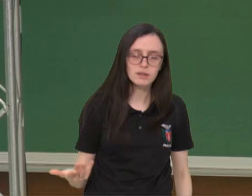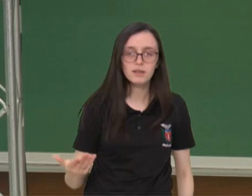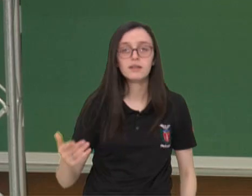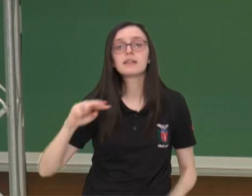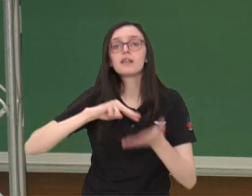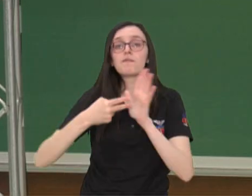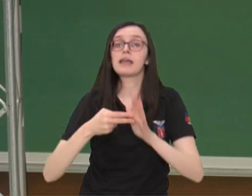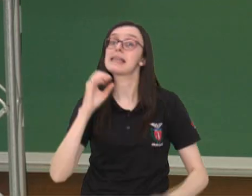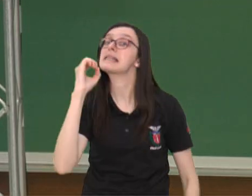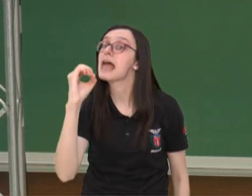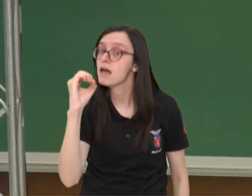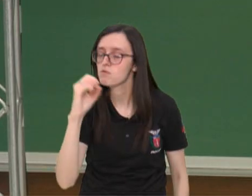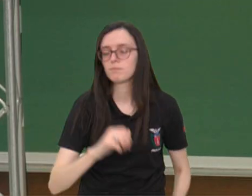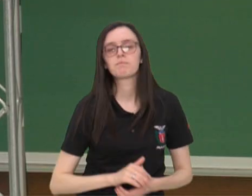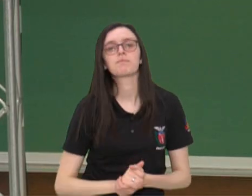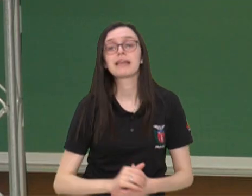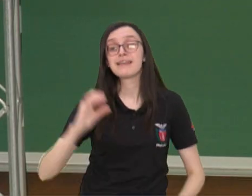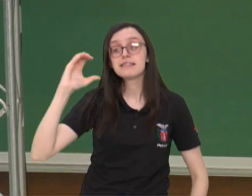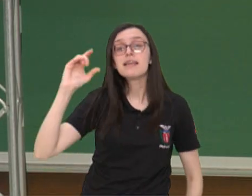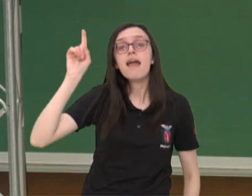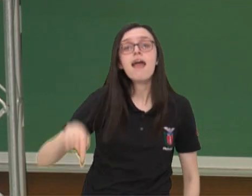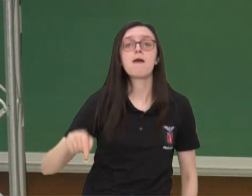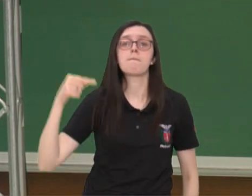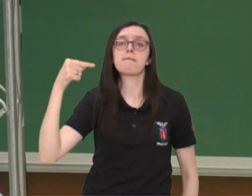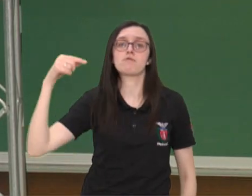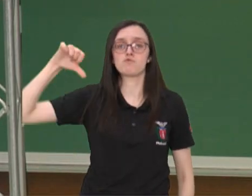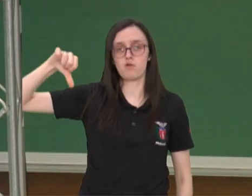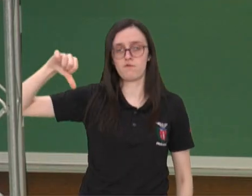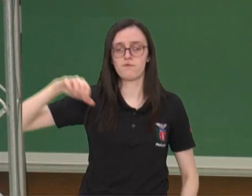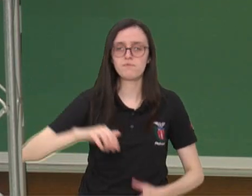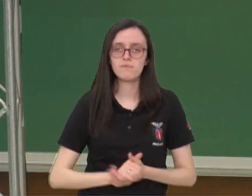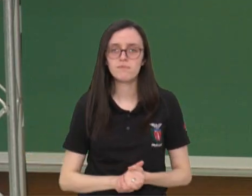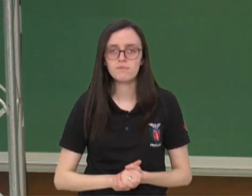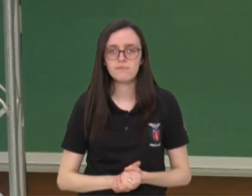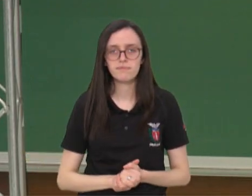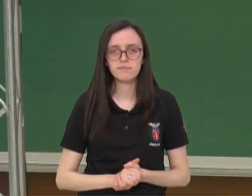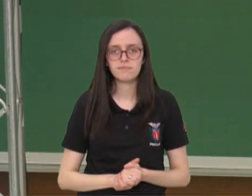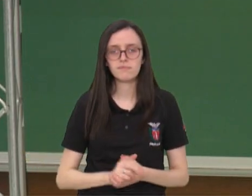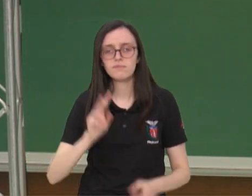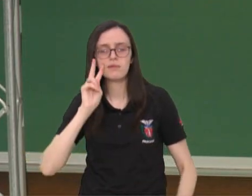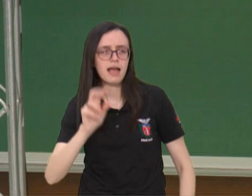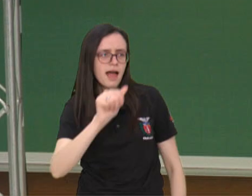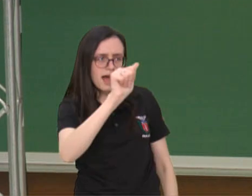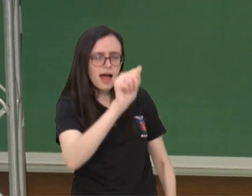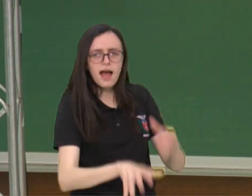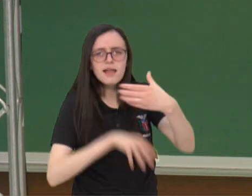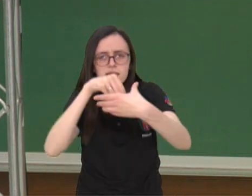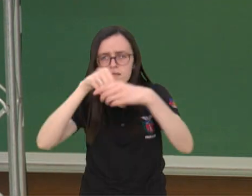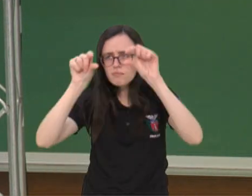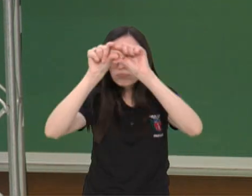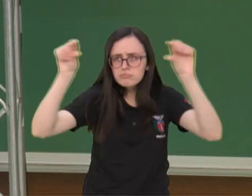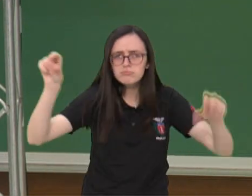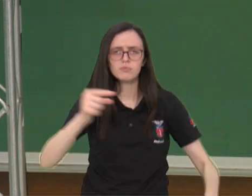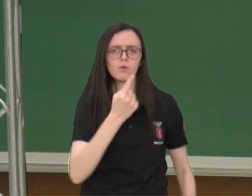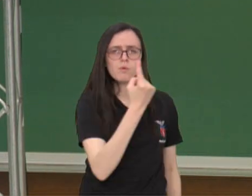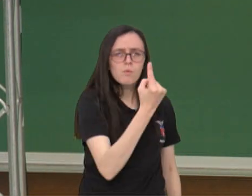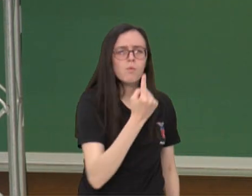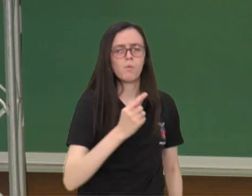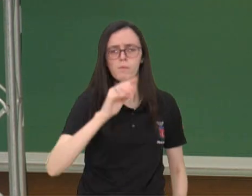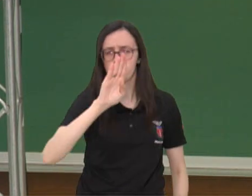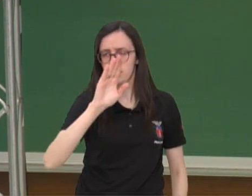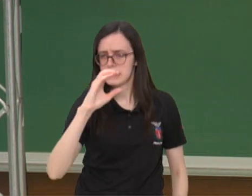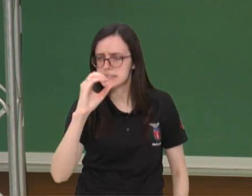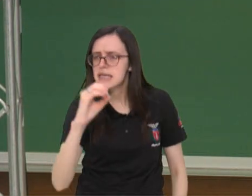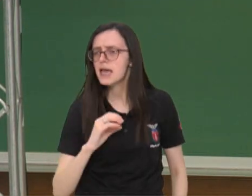0. E o coeficiente c aqui é menos 9. Então, com o valor a na função g sendo 1, b 0